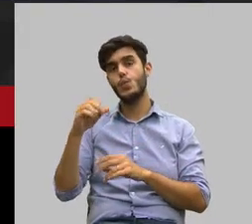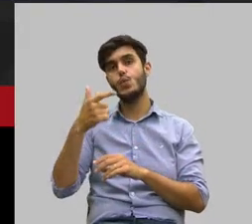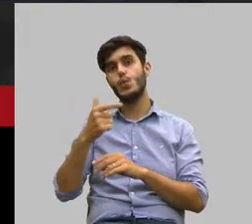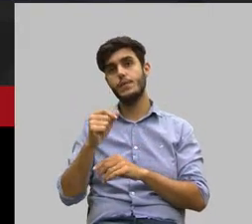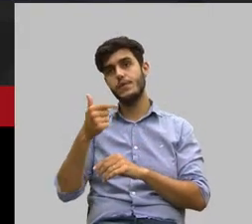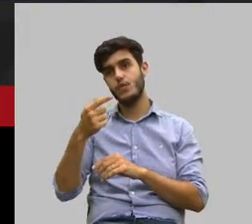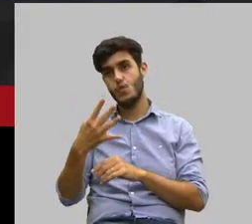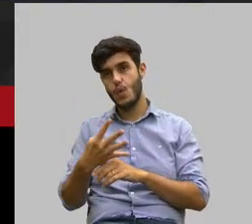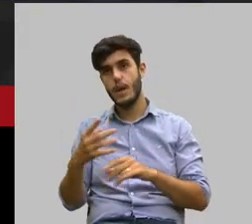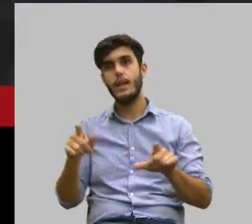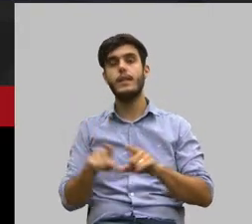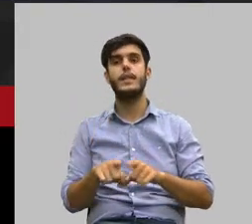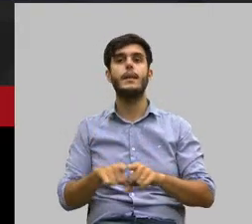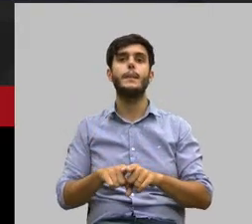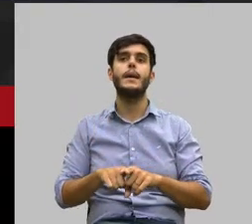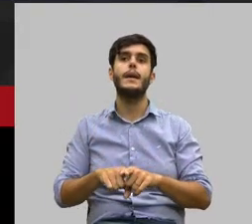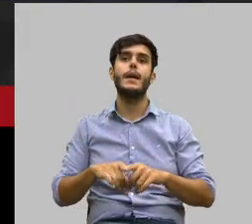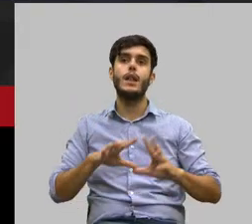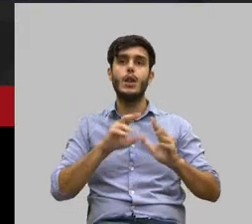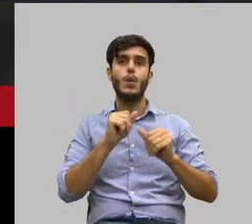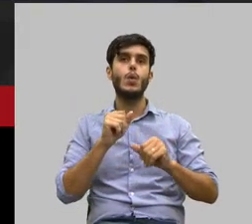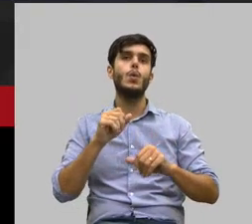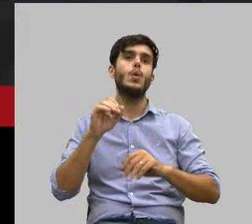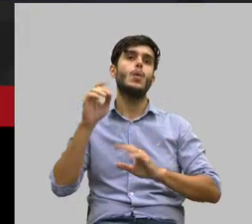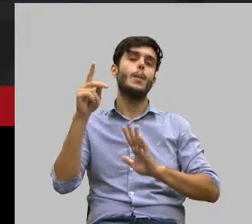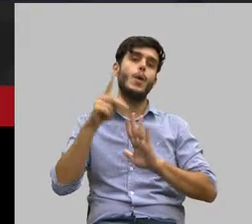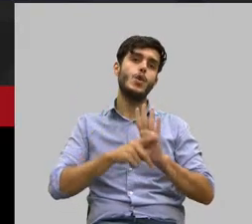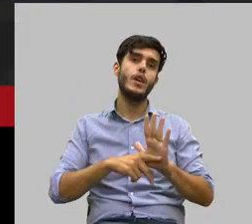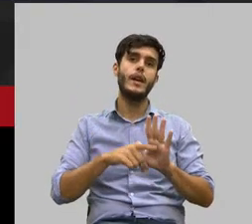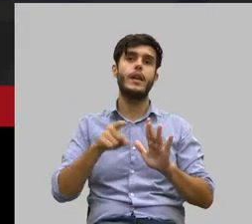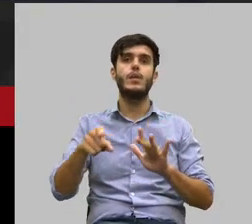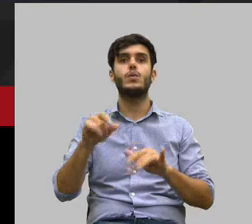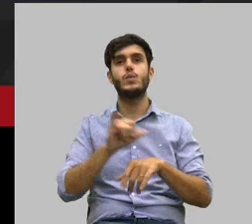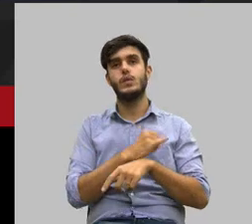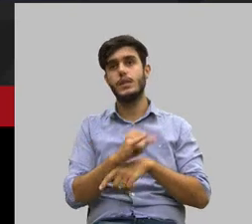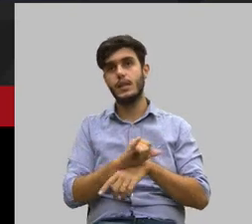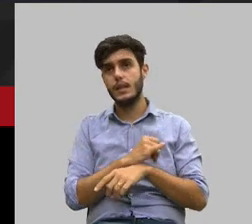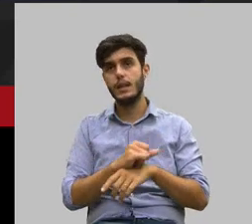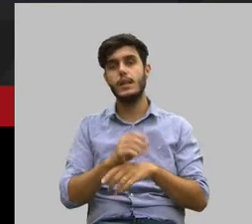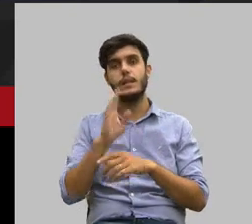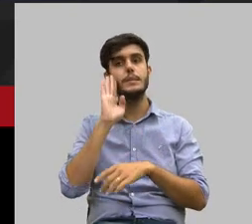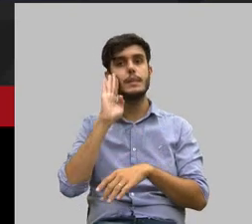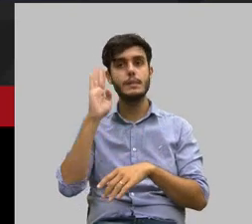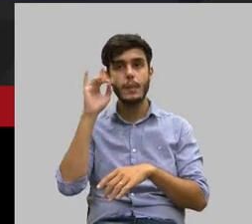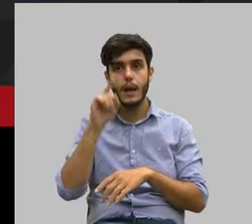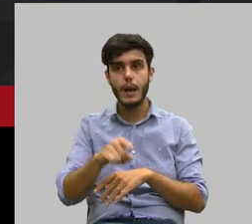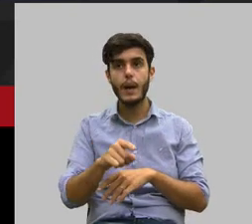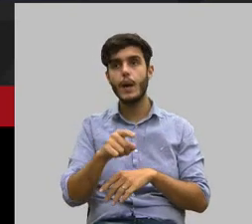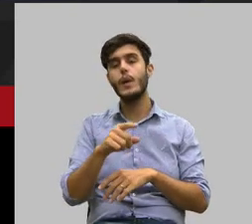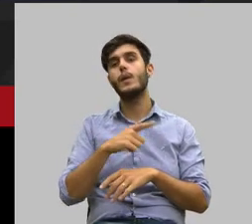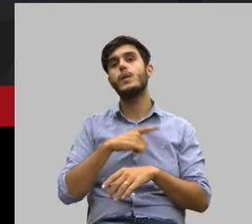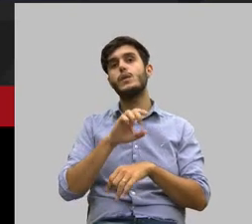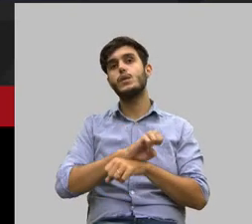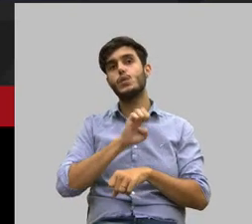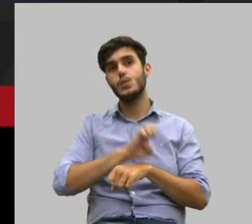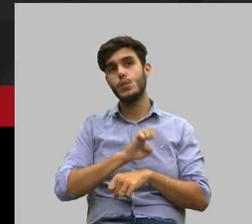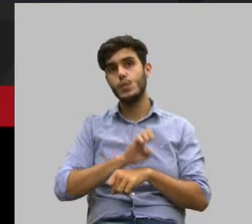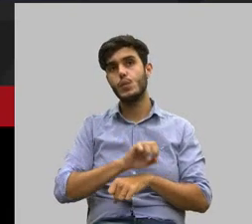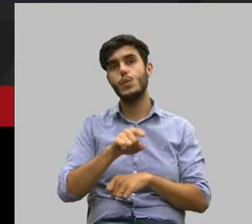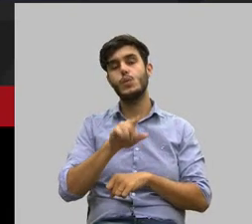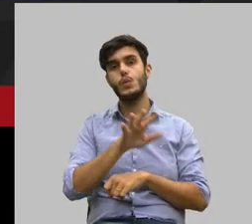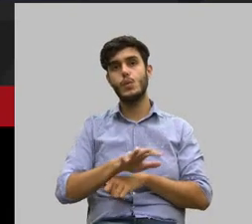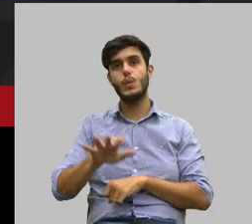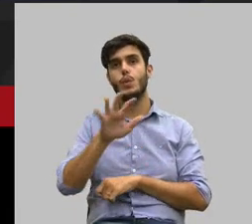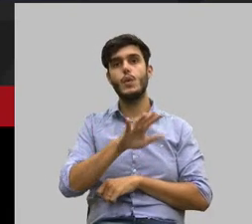Dentro os nossos projetos estratégicos Talvez os um dos principais é a estruturação da rede estadual de